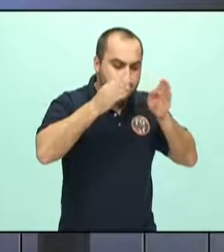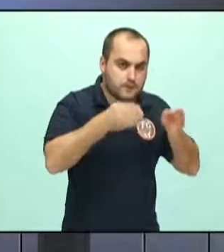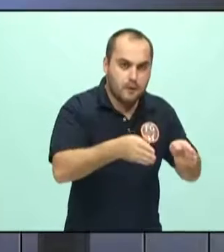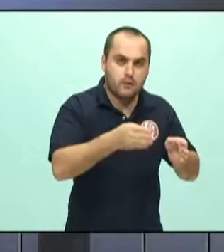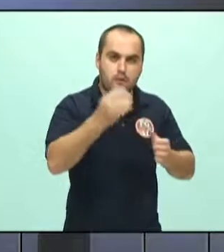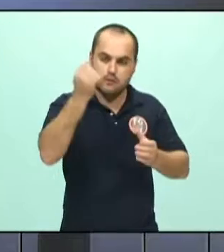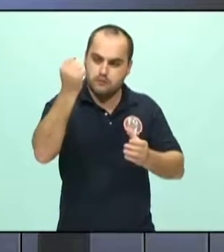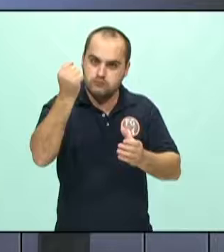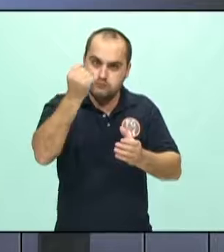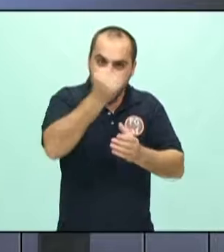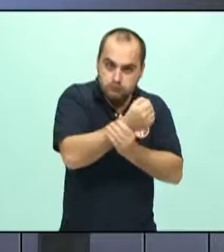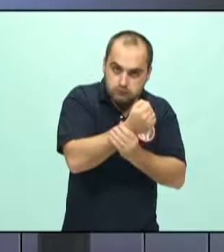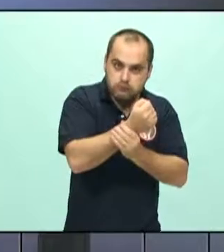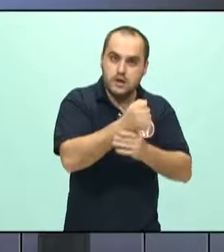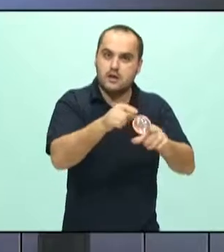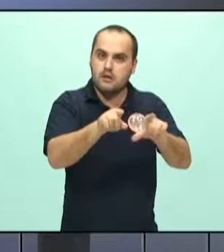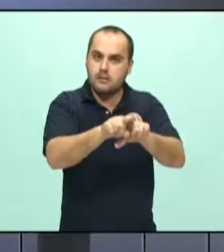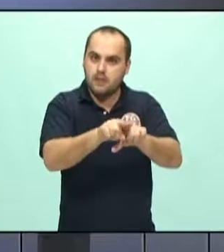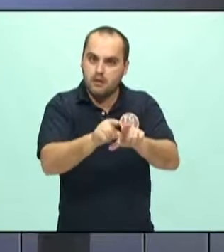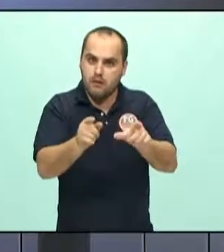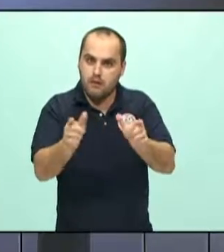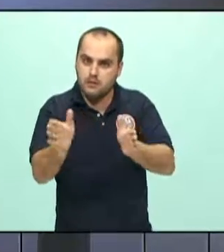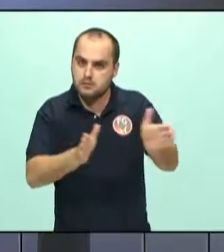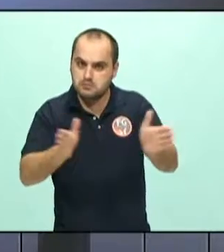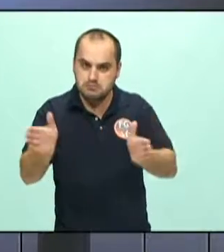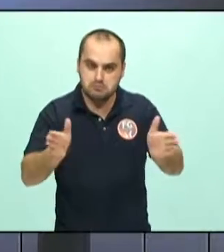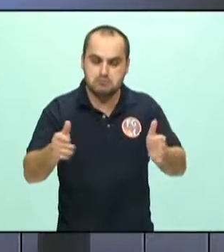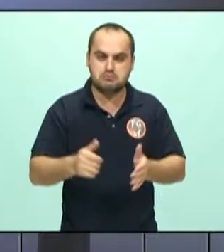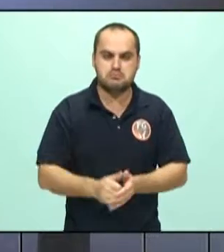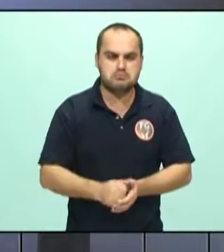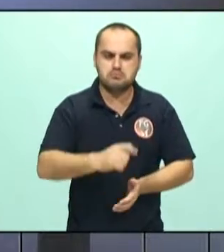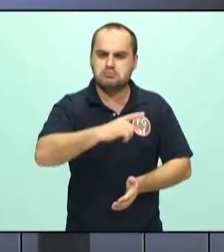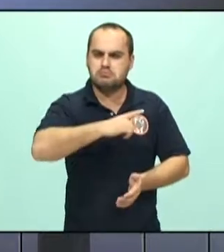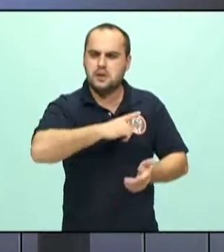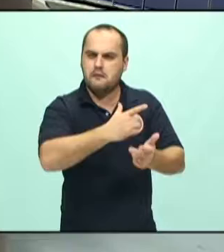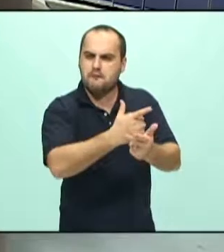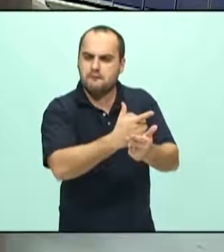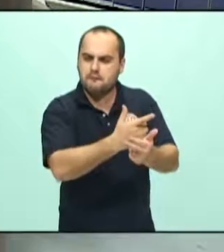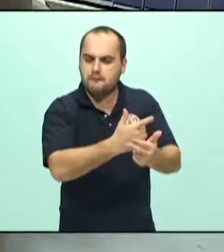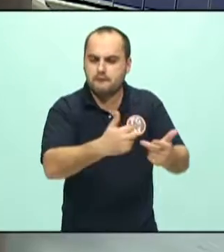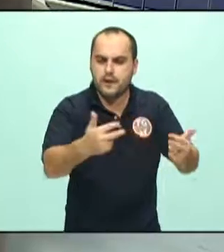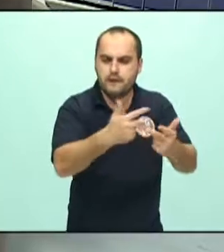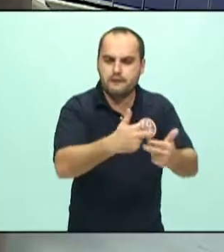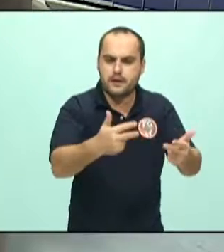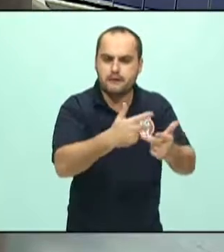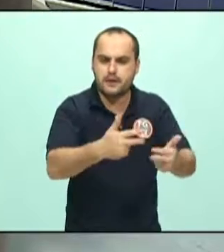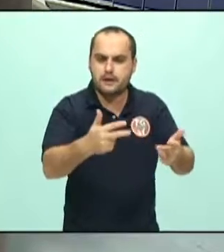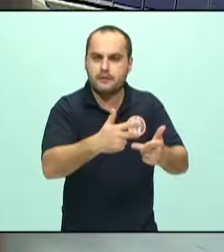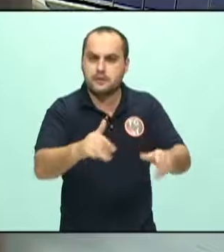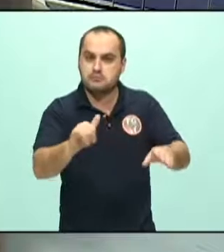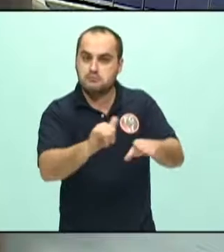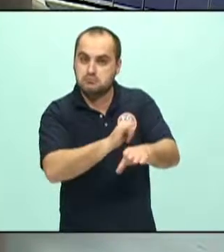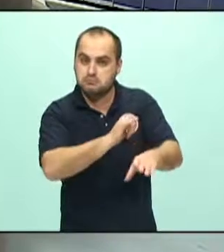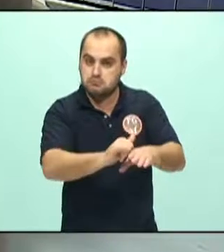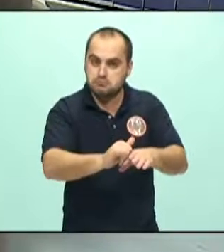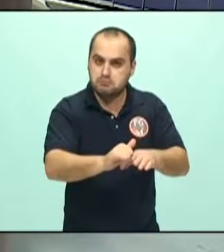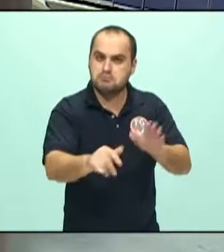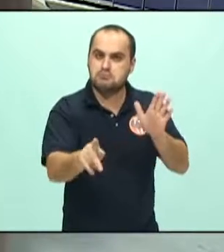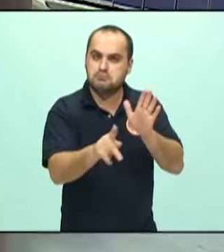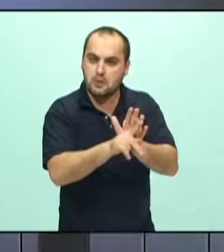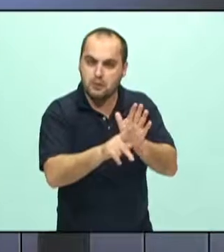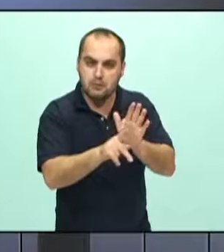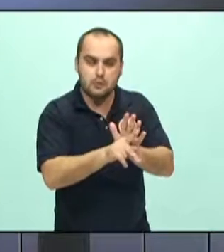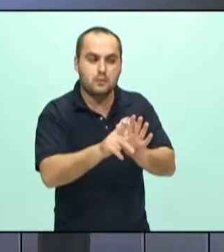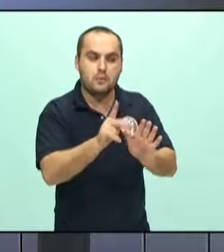acessibilidade este ano diversas ações receberam um plus a mais de de atenção de